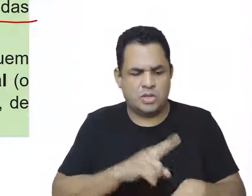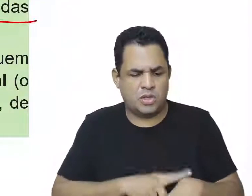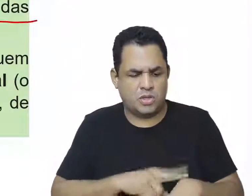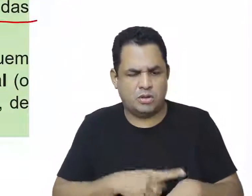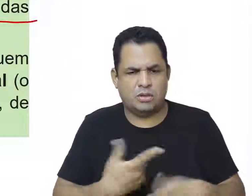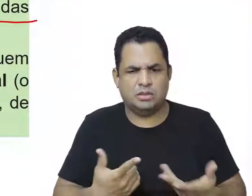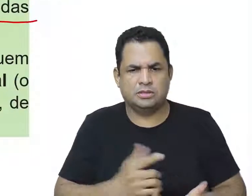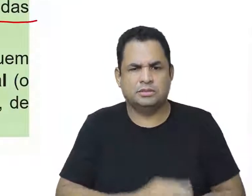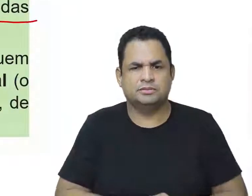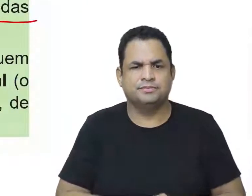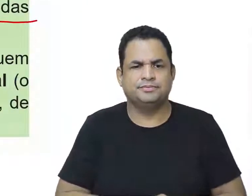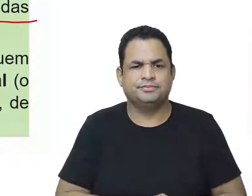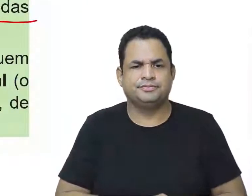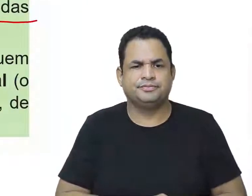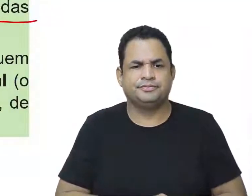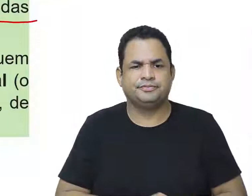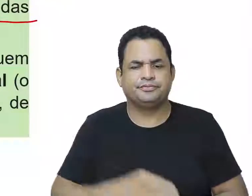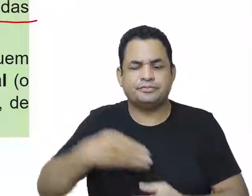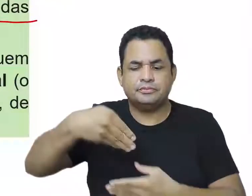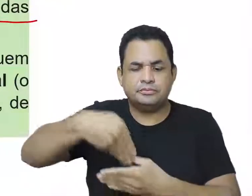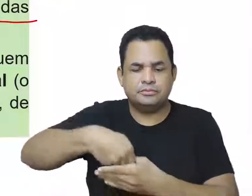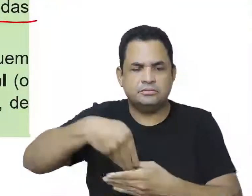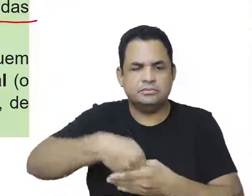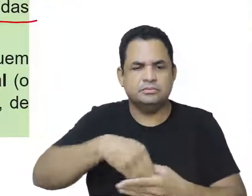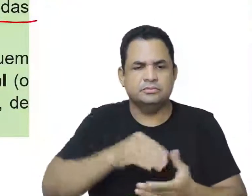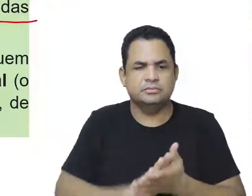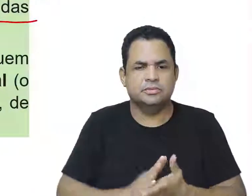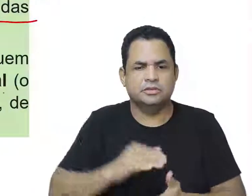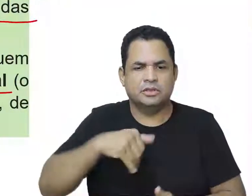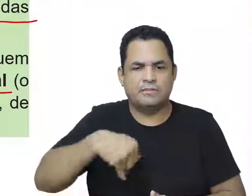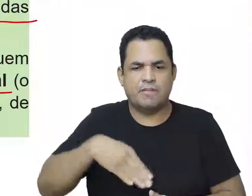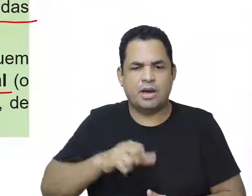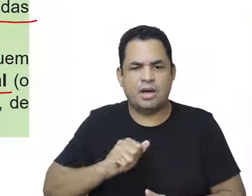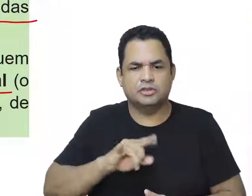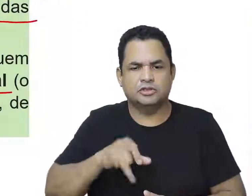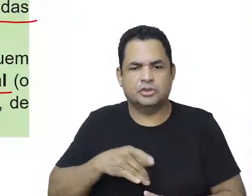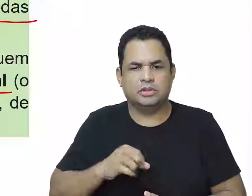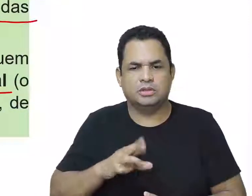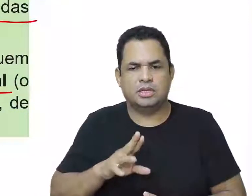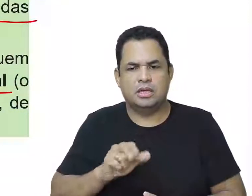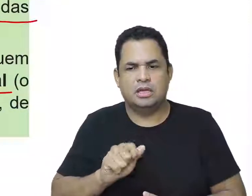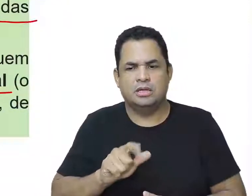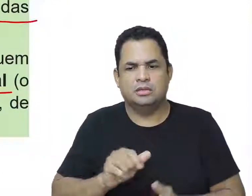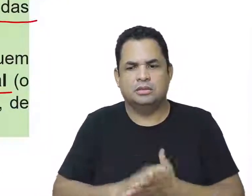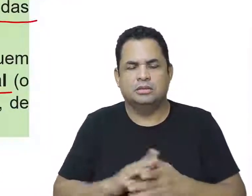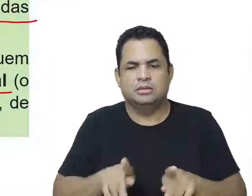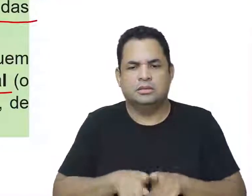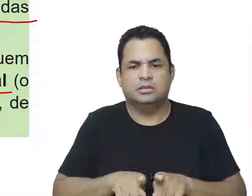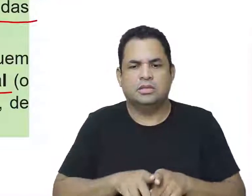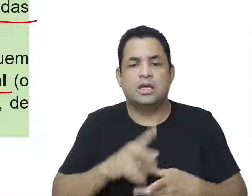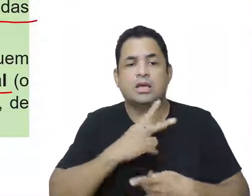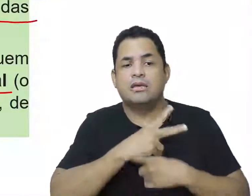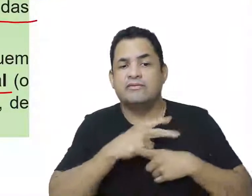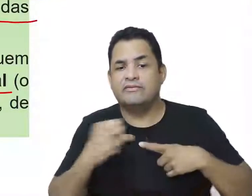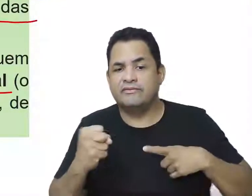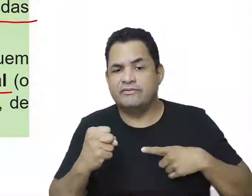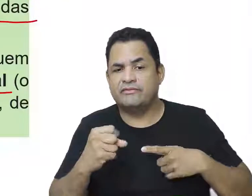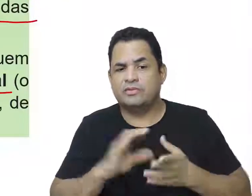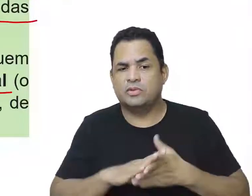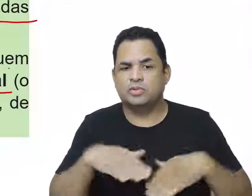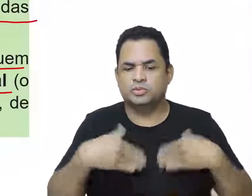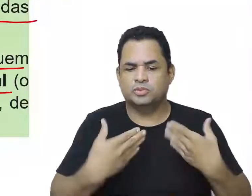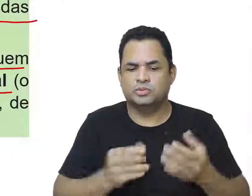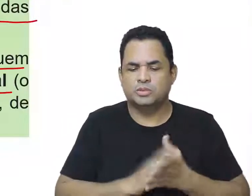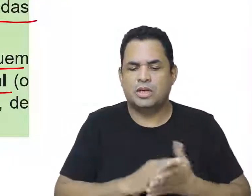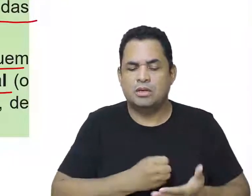mais. Então a eleição ela pode ser tanto majoritária como proporcional, tá? Quem vence é majoritária, quando vence